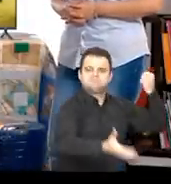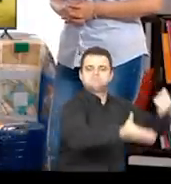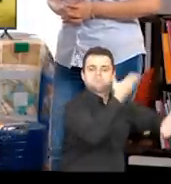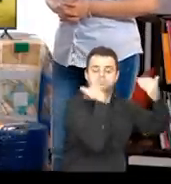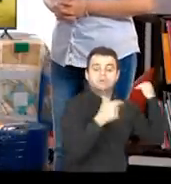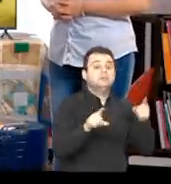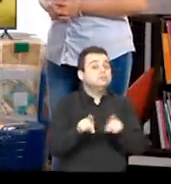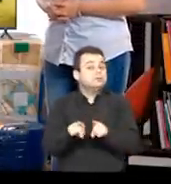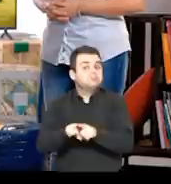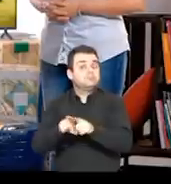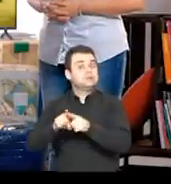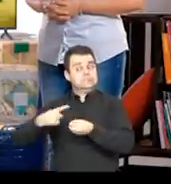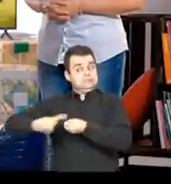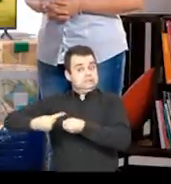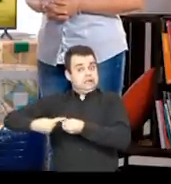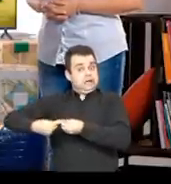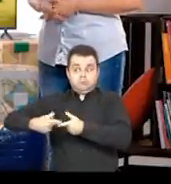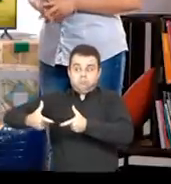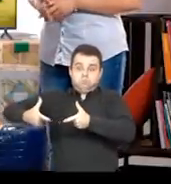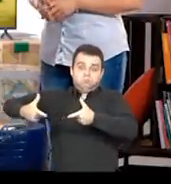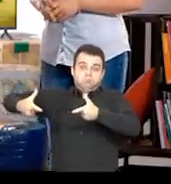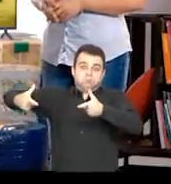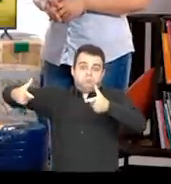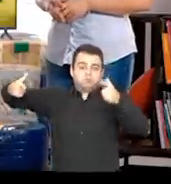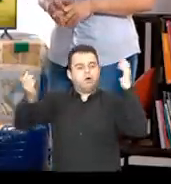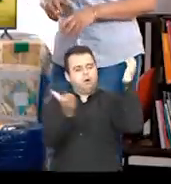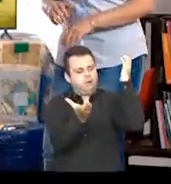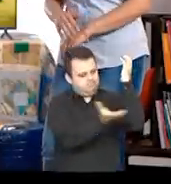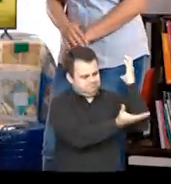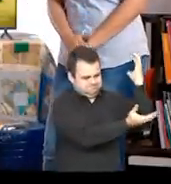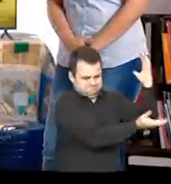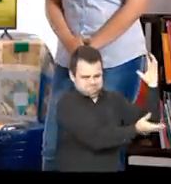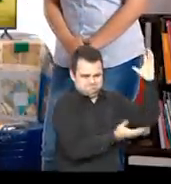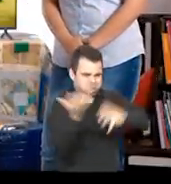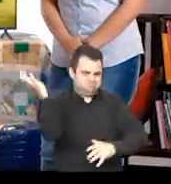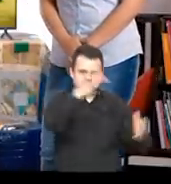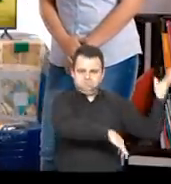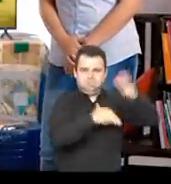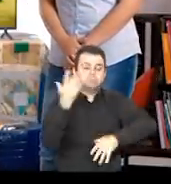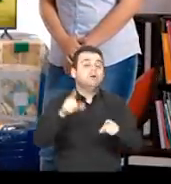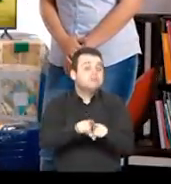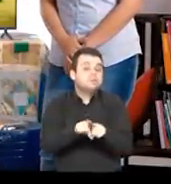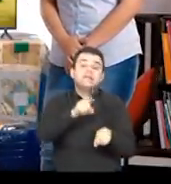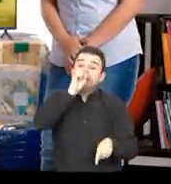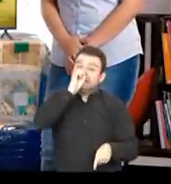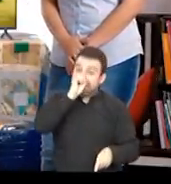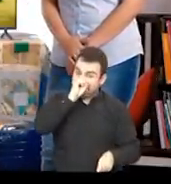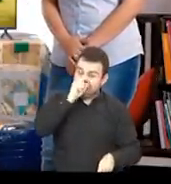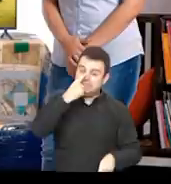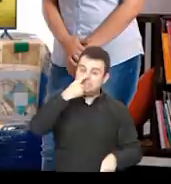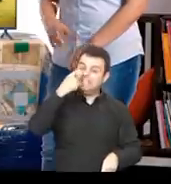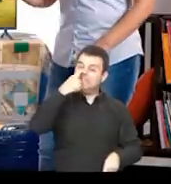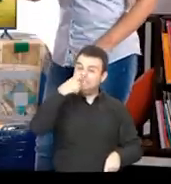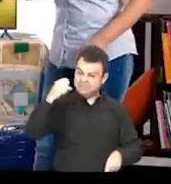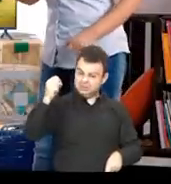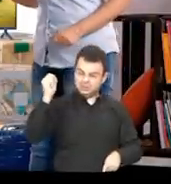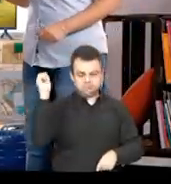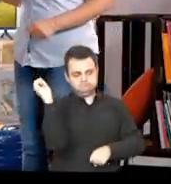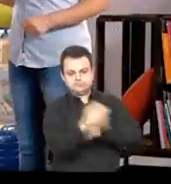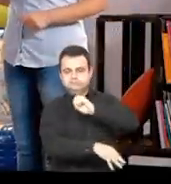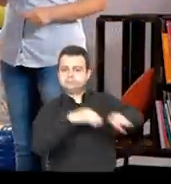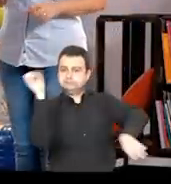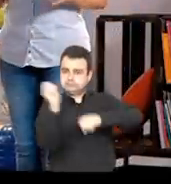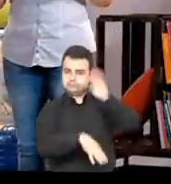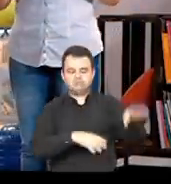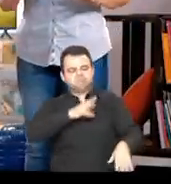cidades também auxilia nesse desmatamento, além, é claro, do lixo que muitos lugares jogam de qualquer maneira. Mas